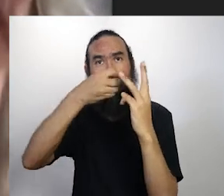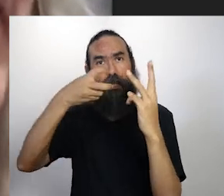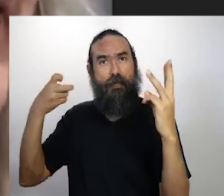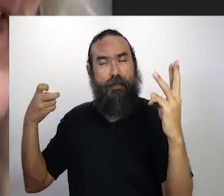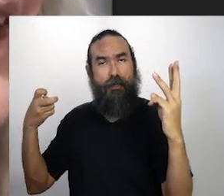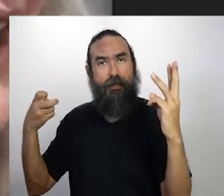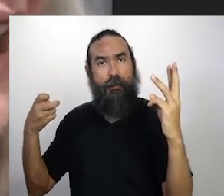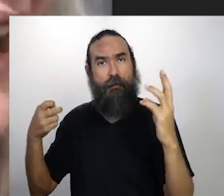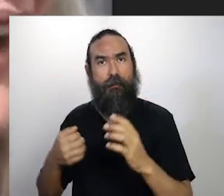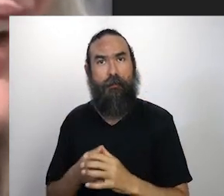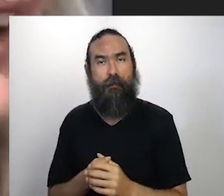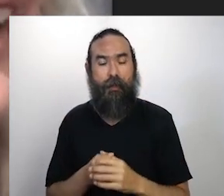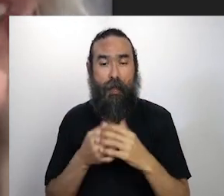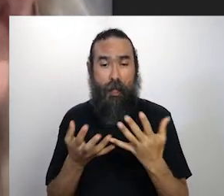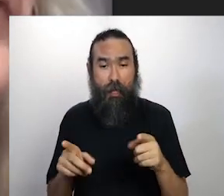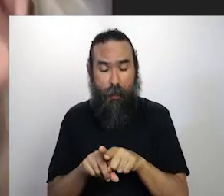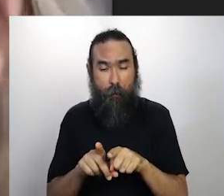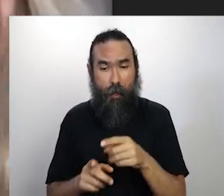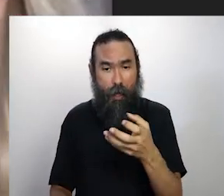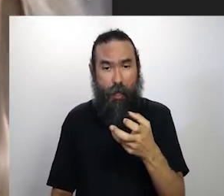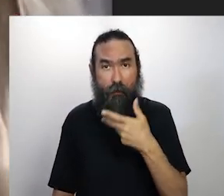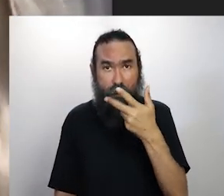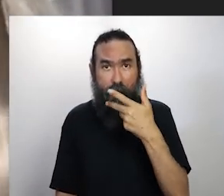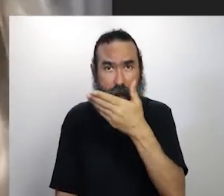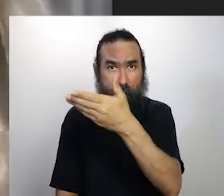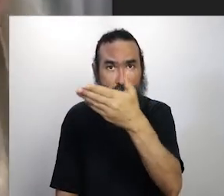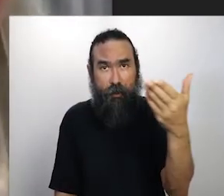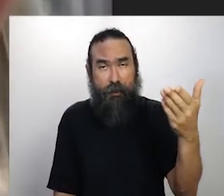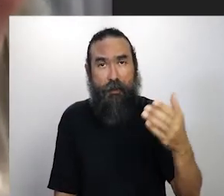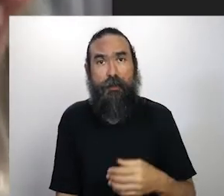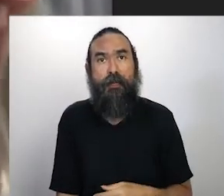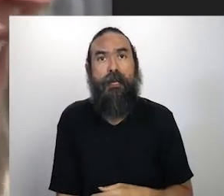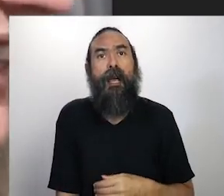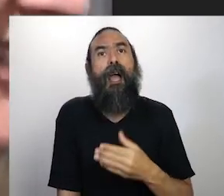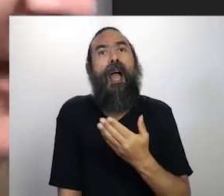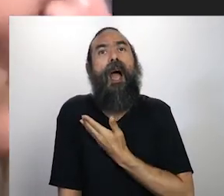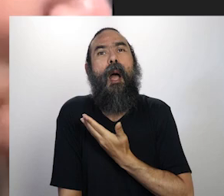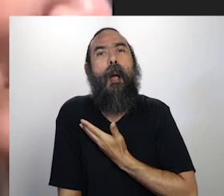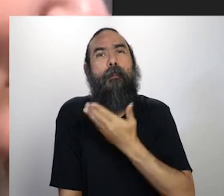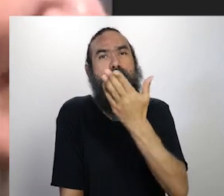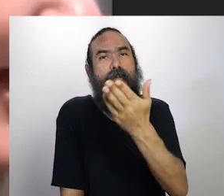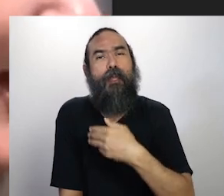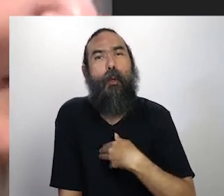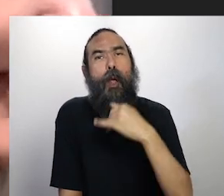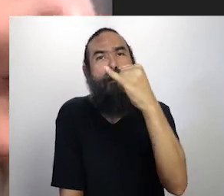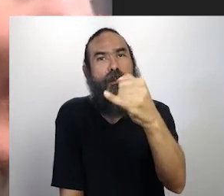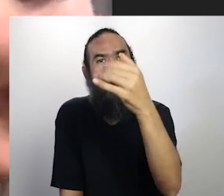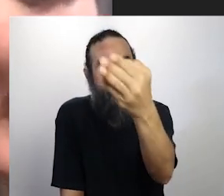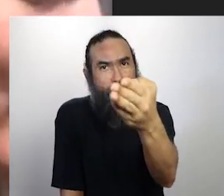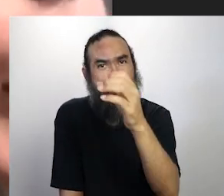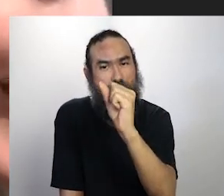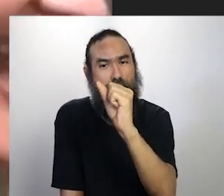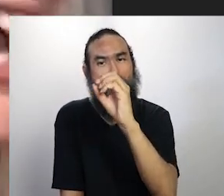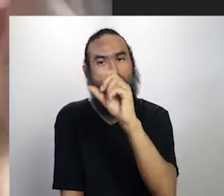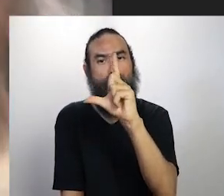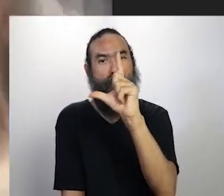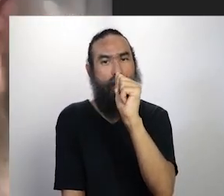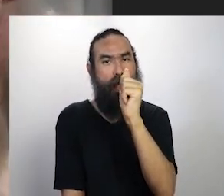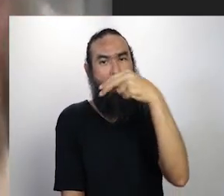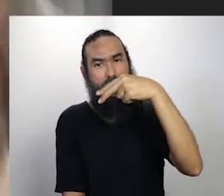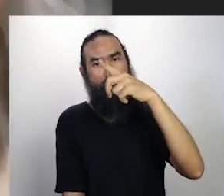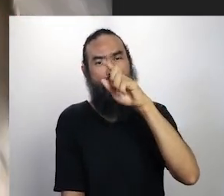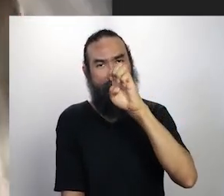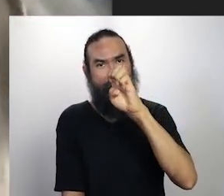dizer também que a gente, para a colega da USP, a Solange, né?